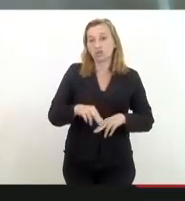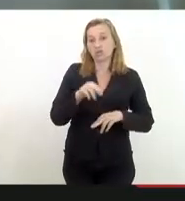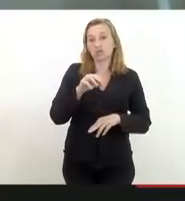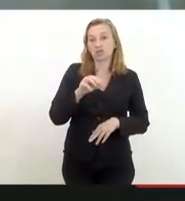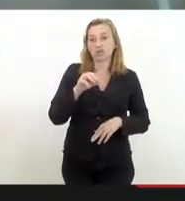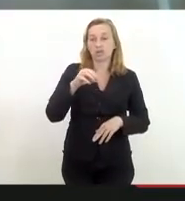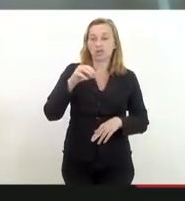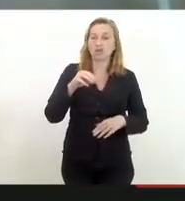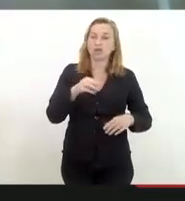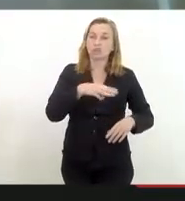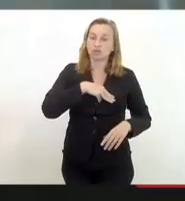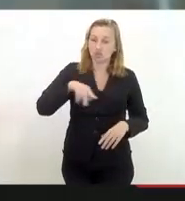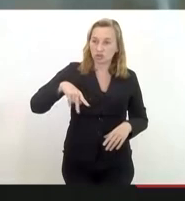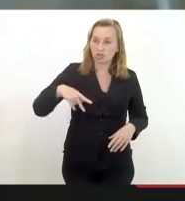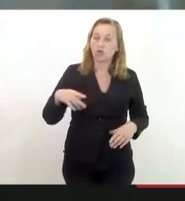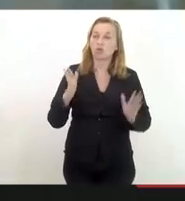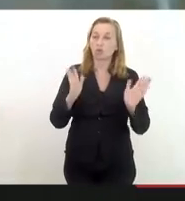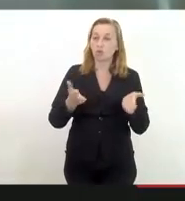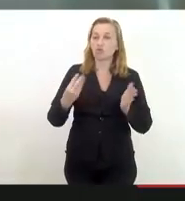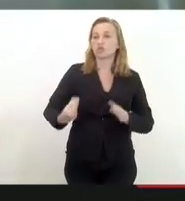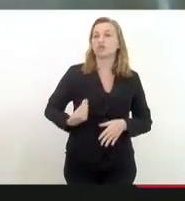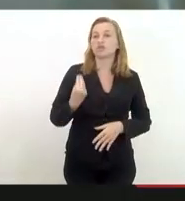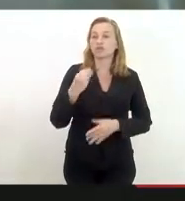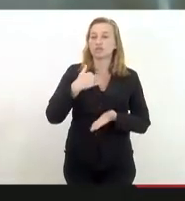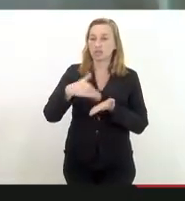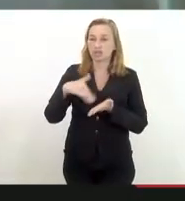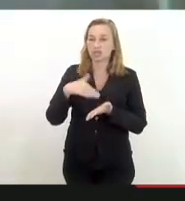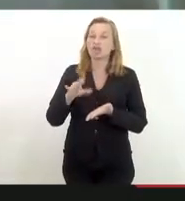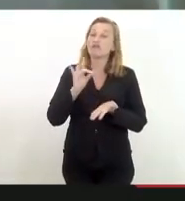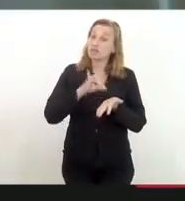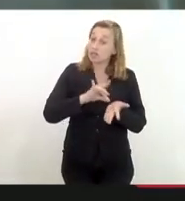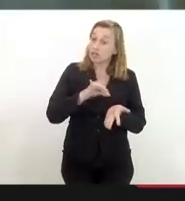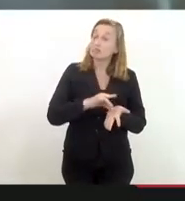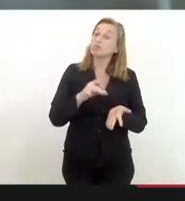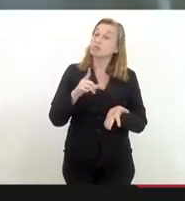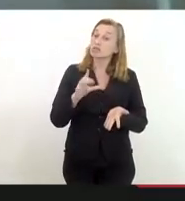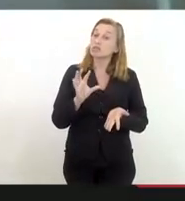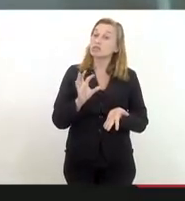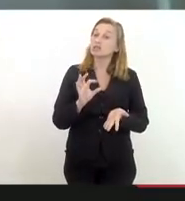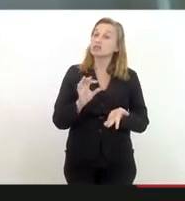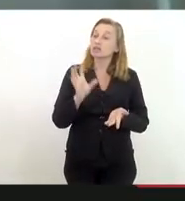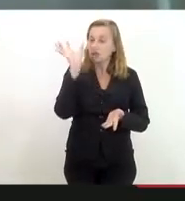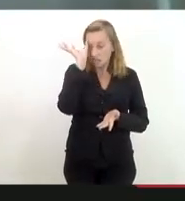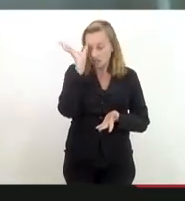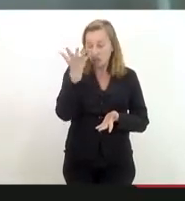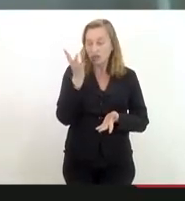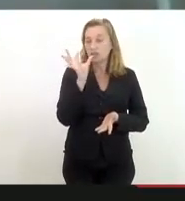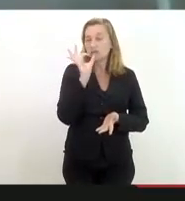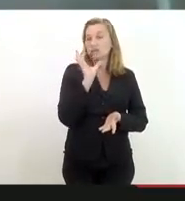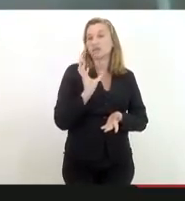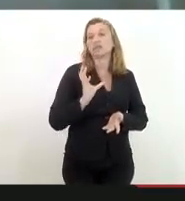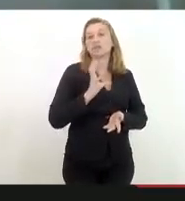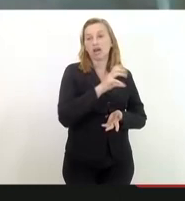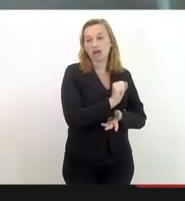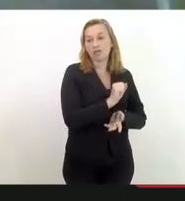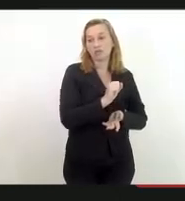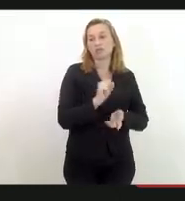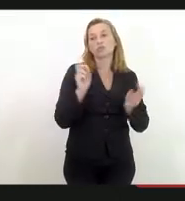que hoje, com a presença do secretário, que realmente seja dada uma solução definitiva para a